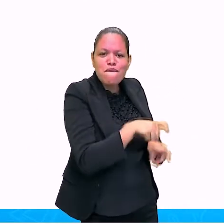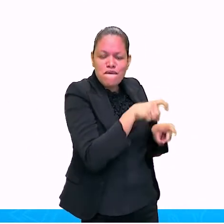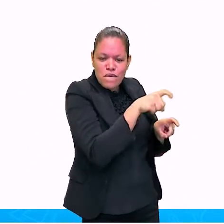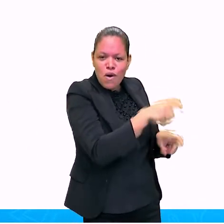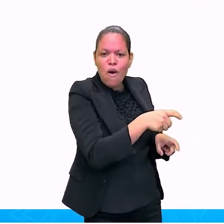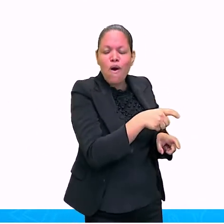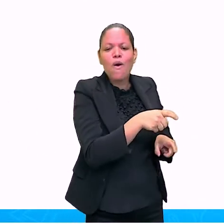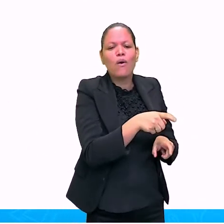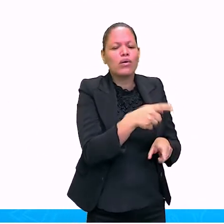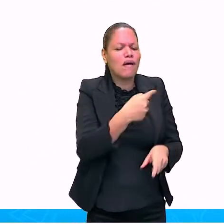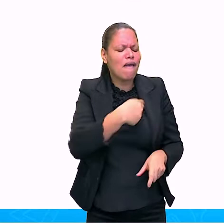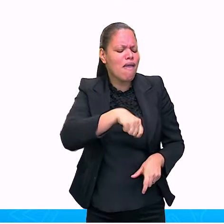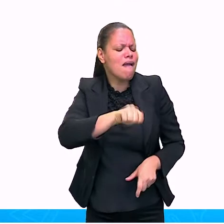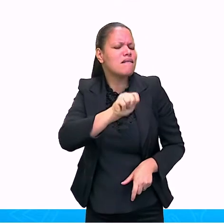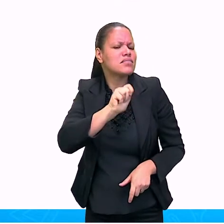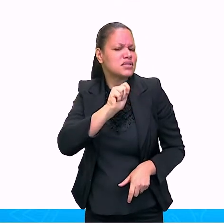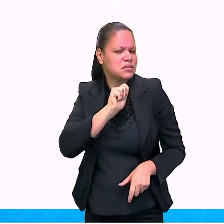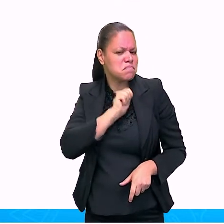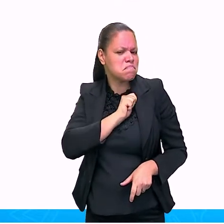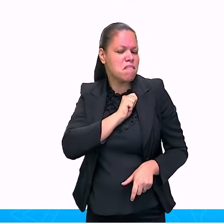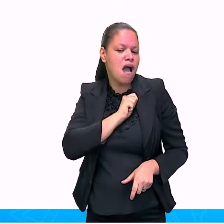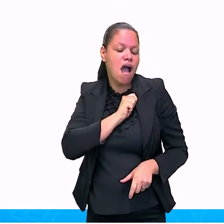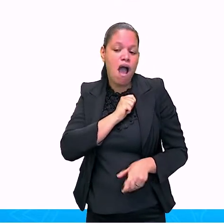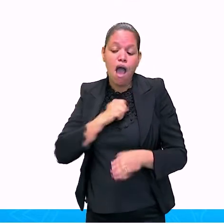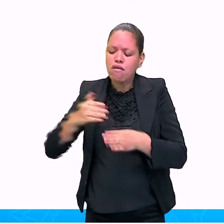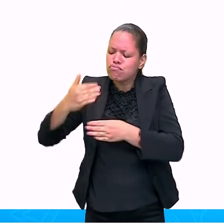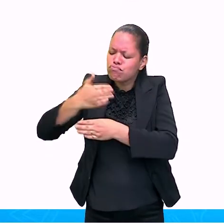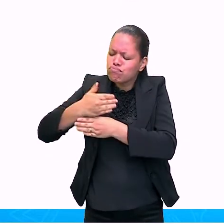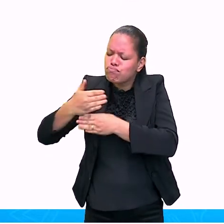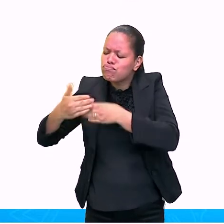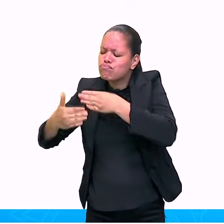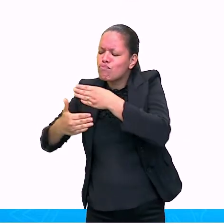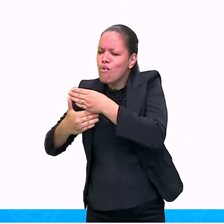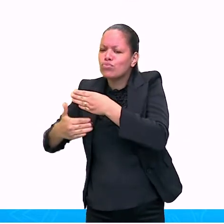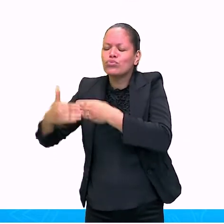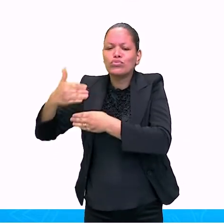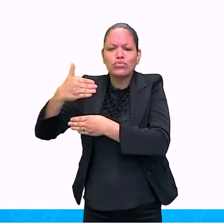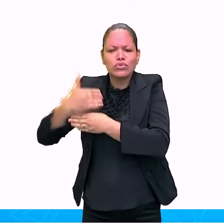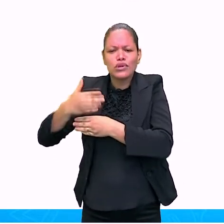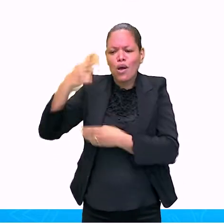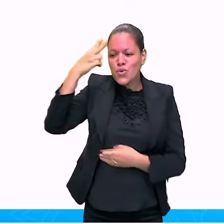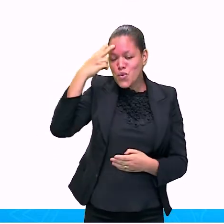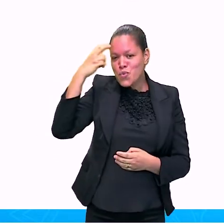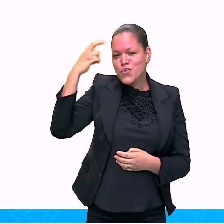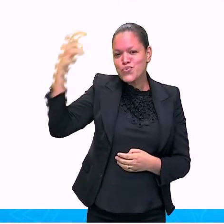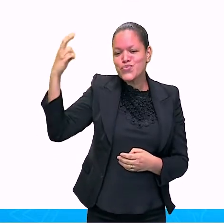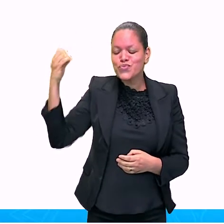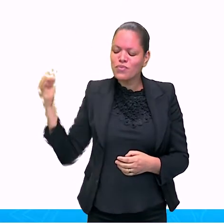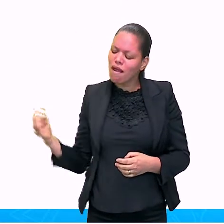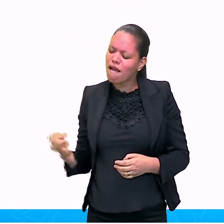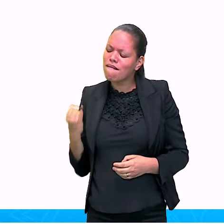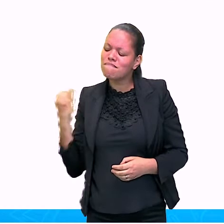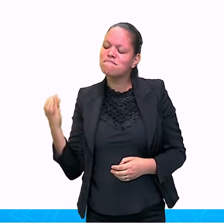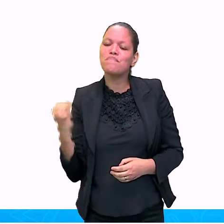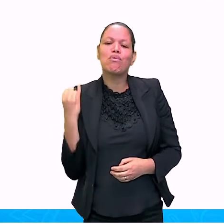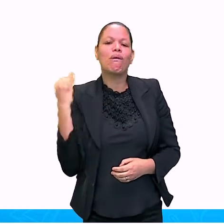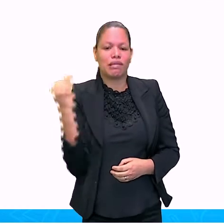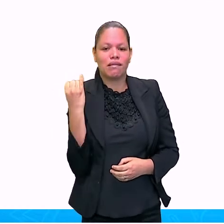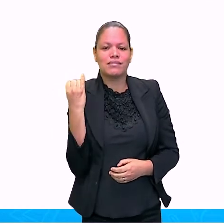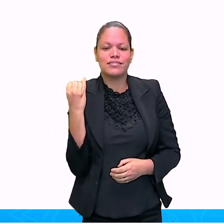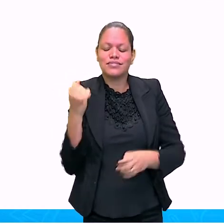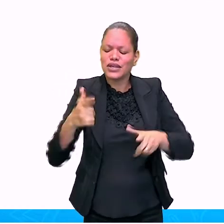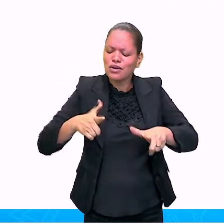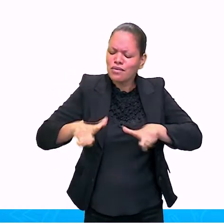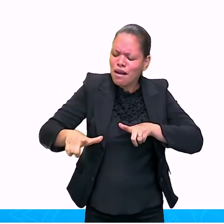uma grande relevância para a construção cultural do nosso país. Trabalharam nas lavouras de cafés. A mão